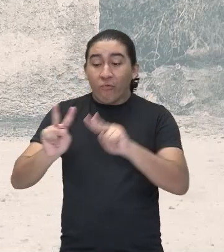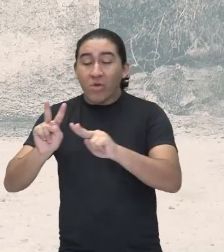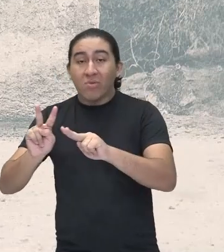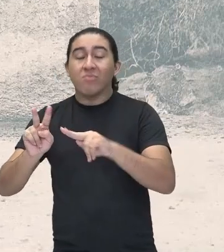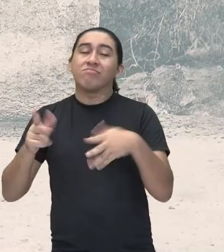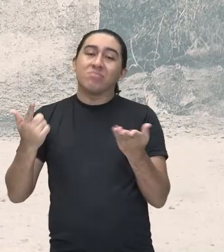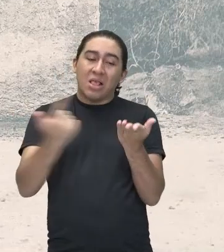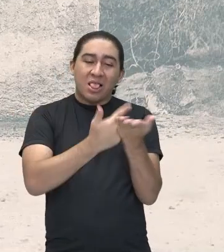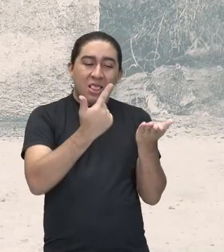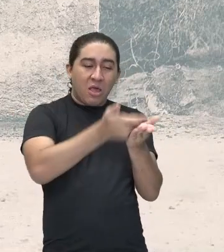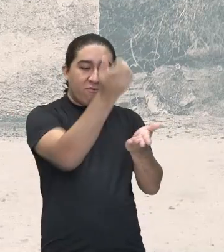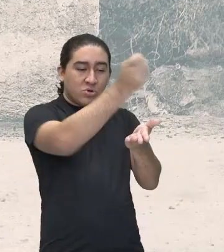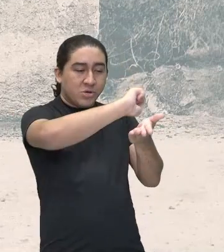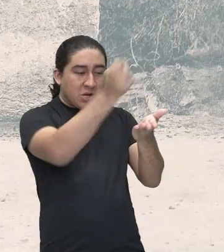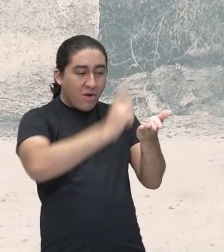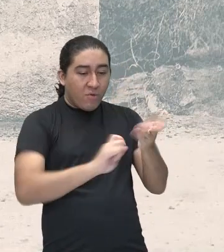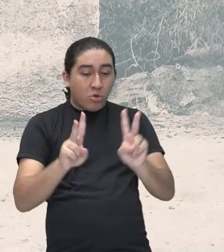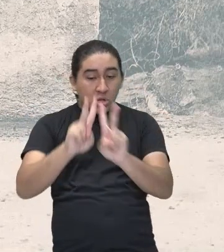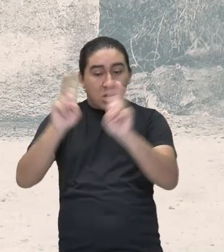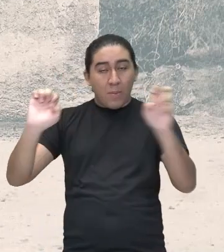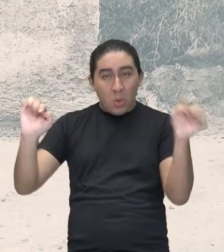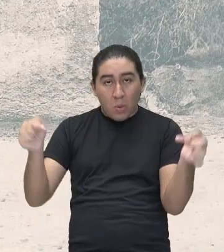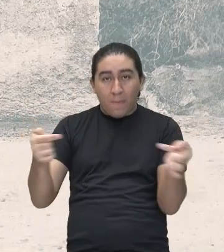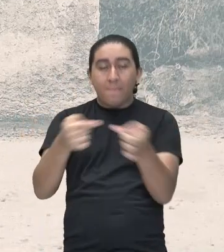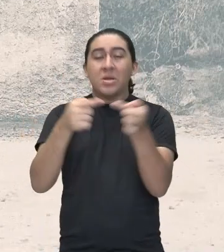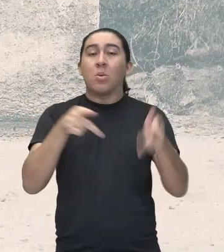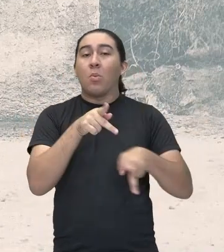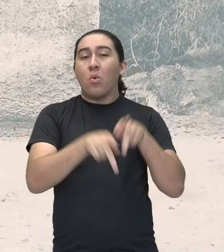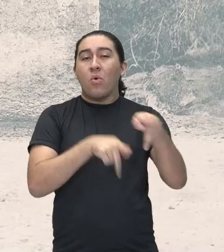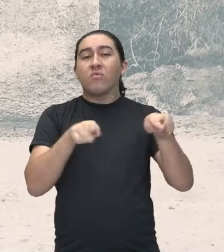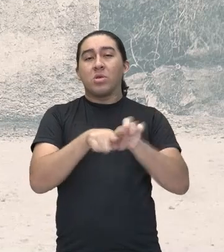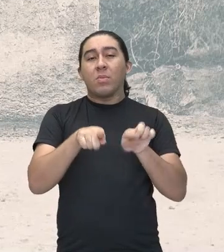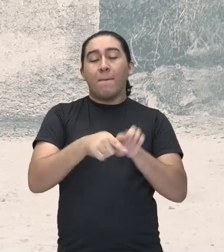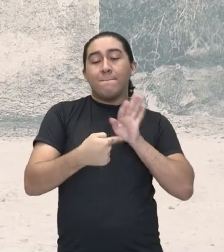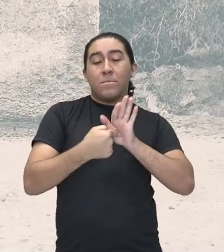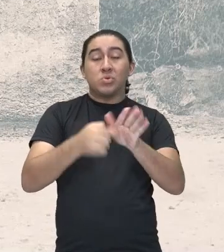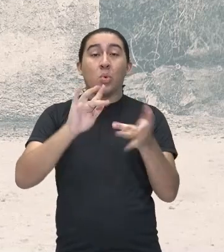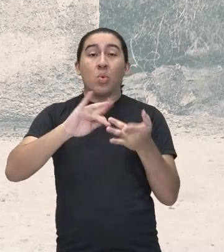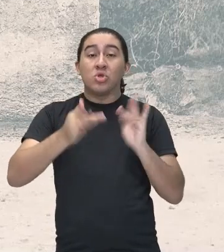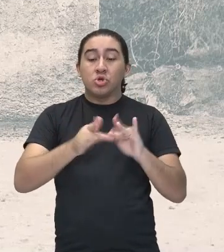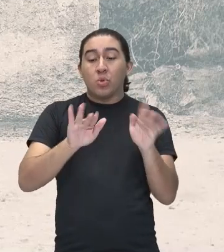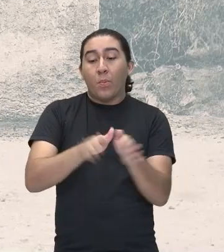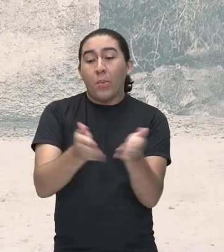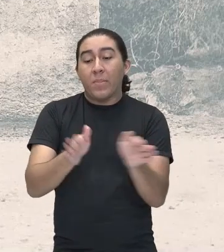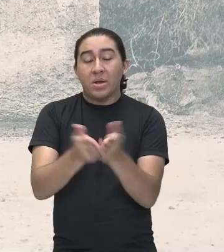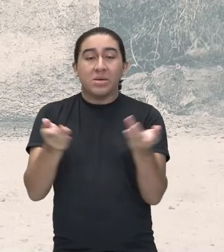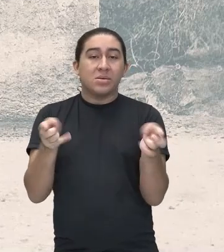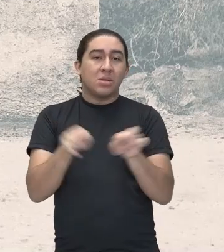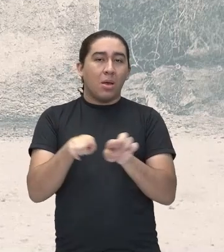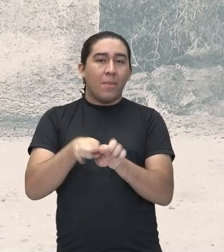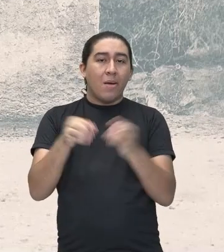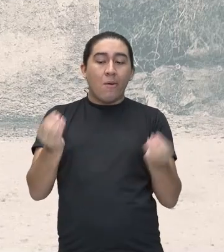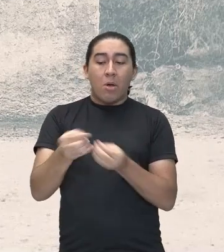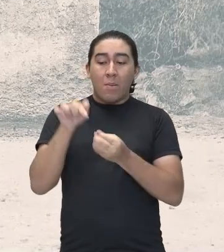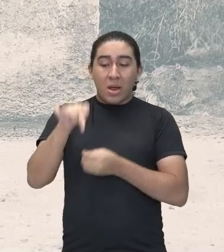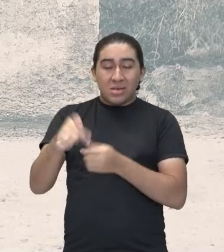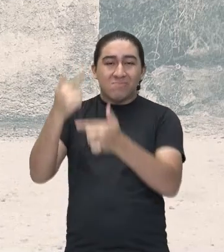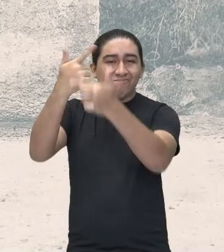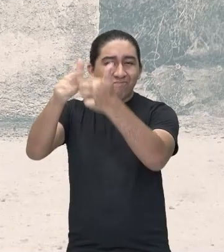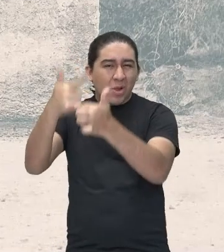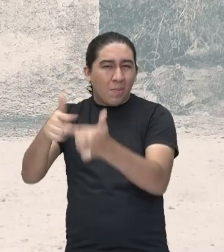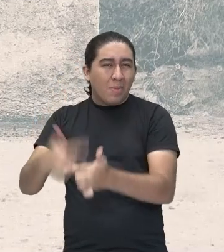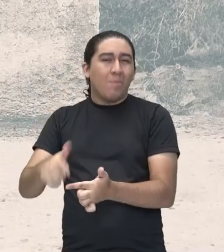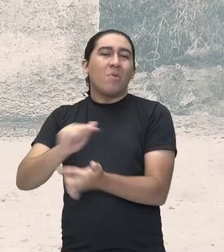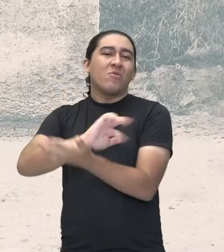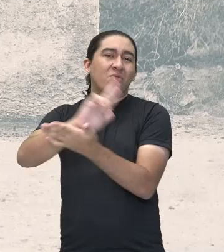Essa situação da população, ele revela a pobreza, a decadência ali na região do Vale do Paraíba, que